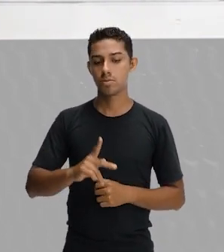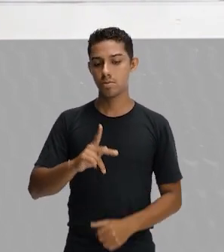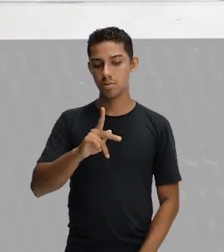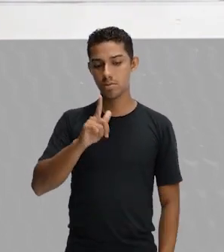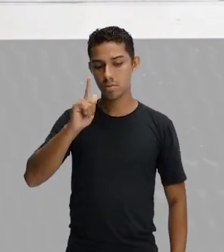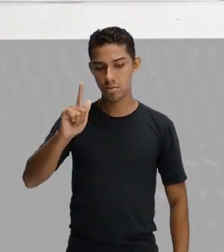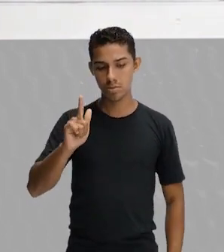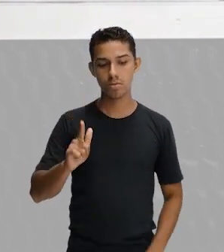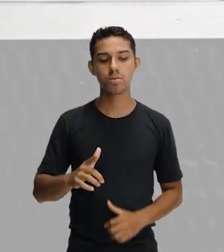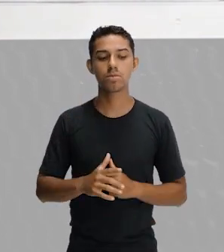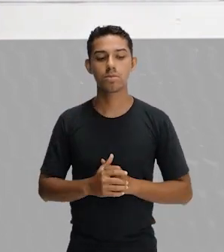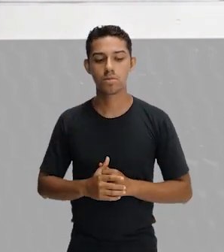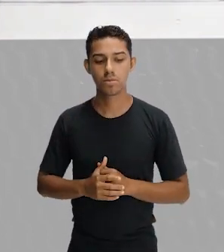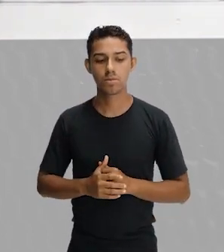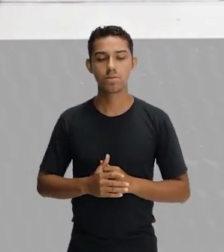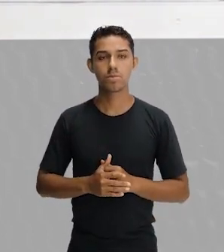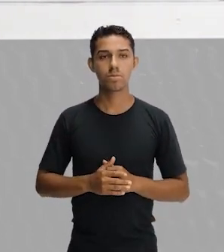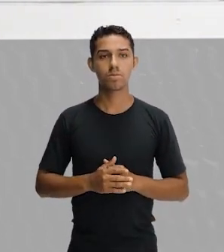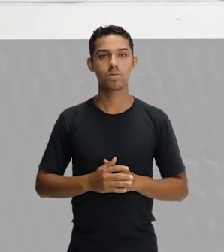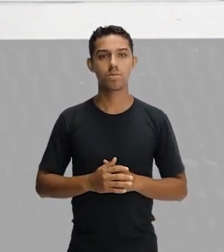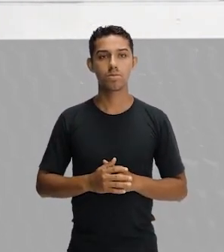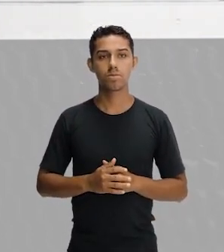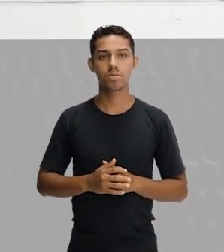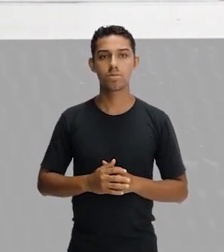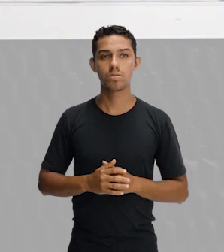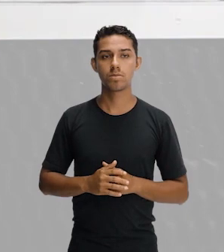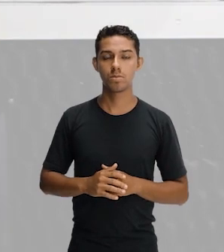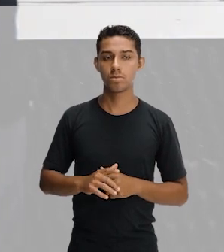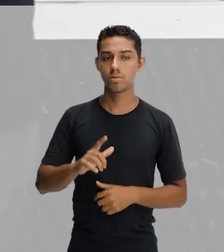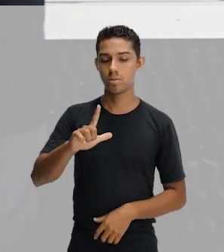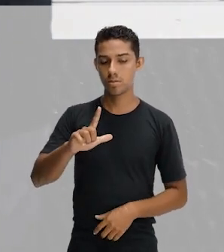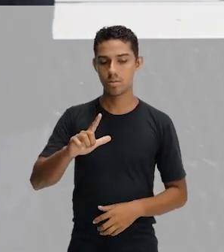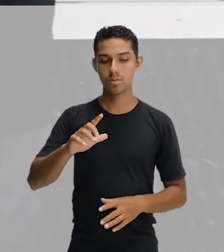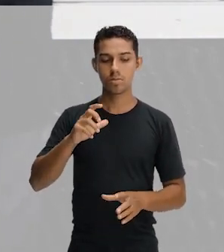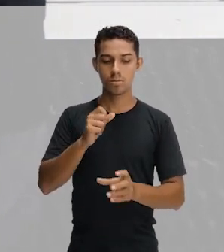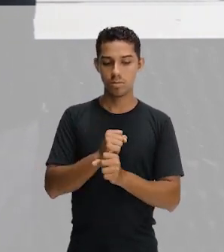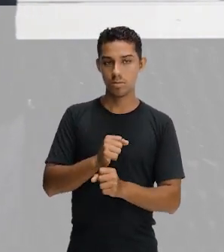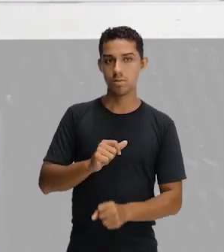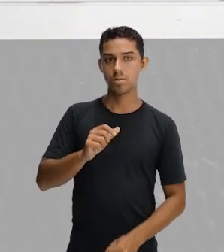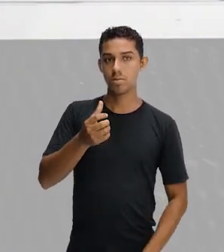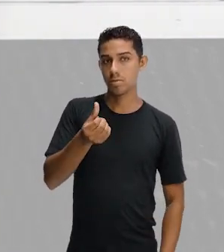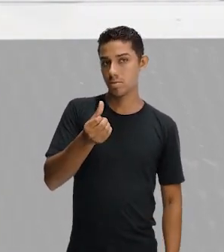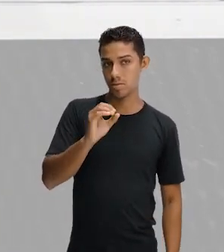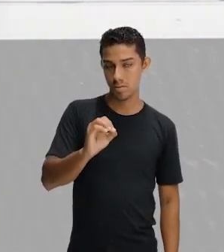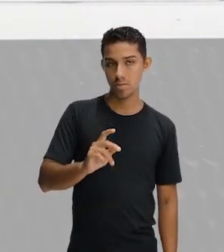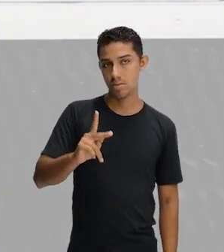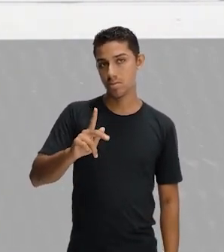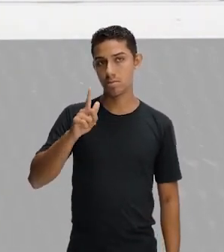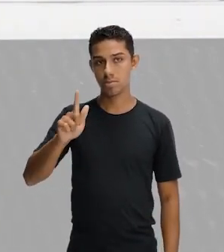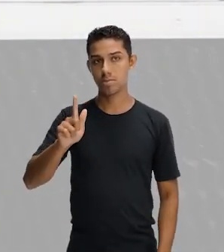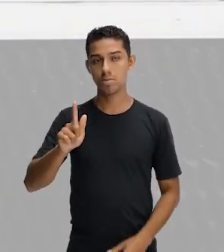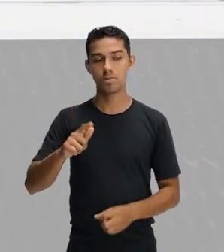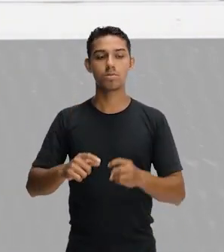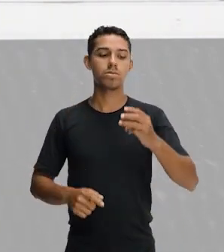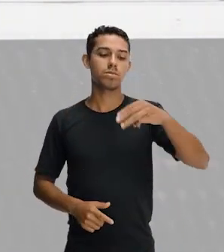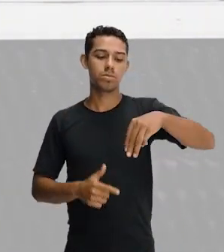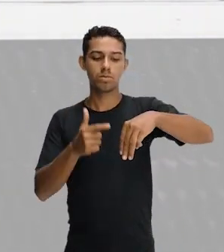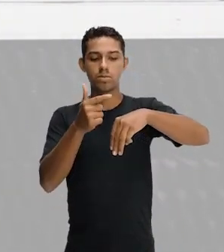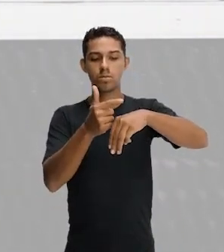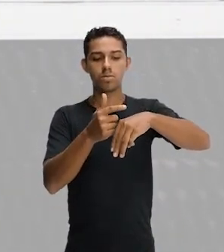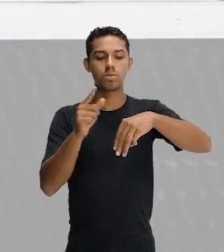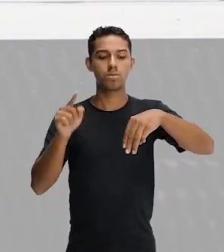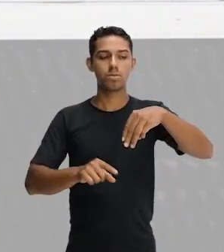quilômetro ao quadrado por segundo. Então, na iminência do movimento,